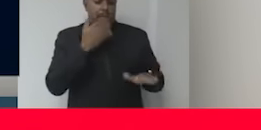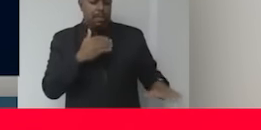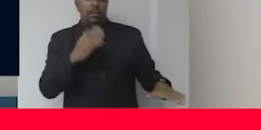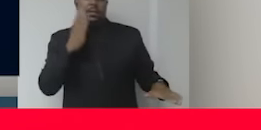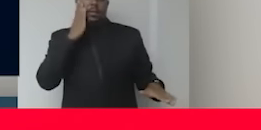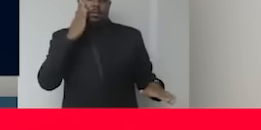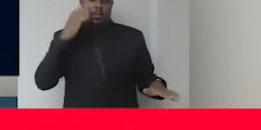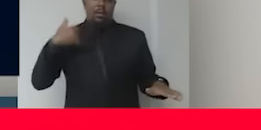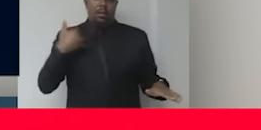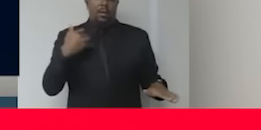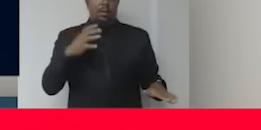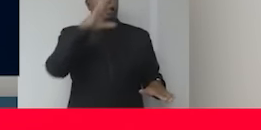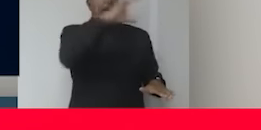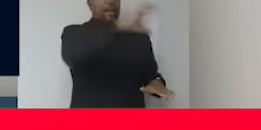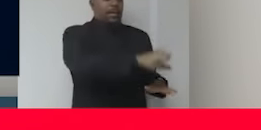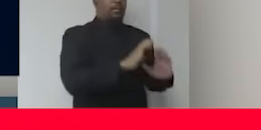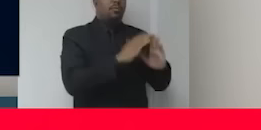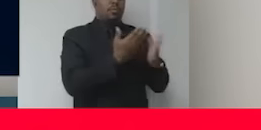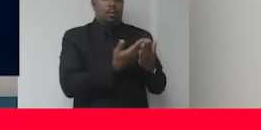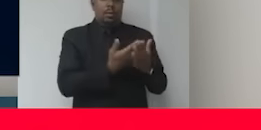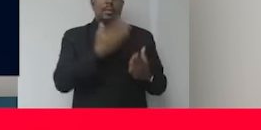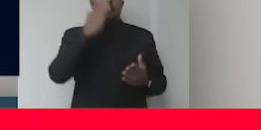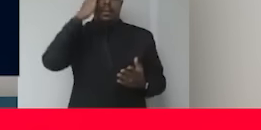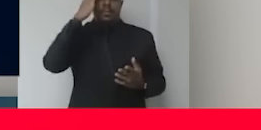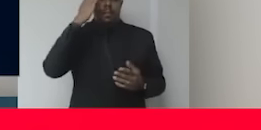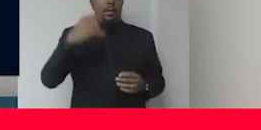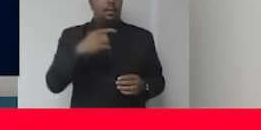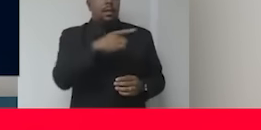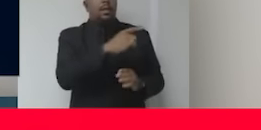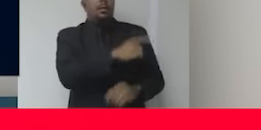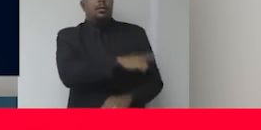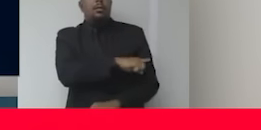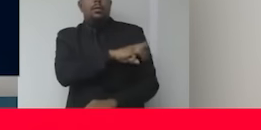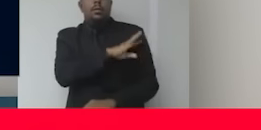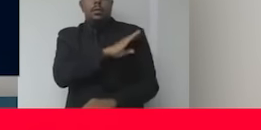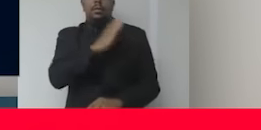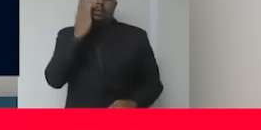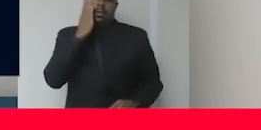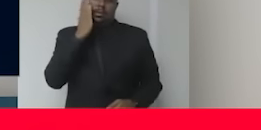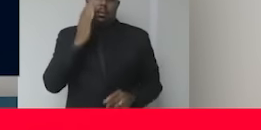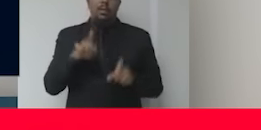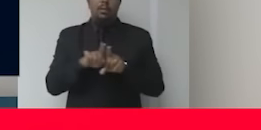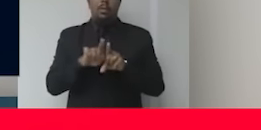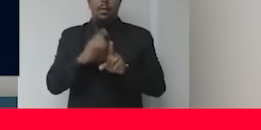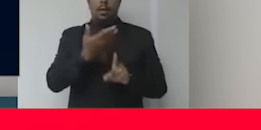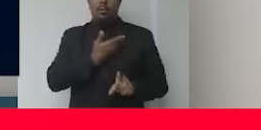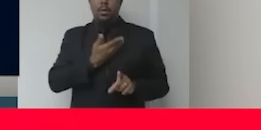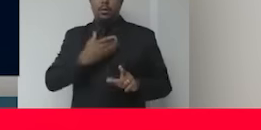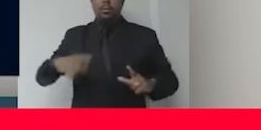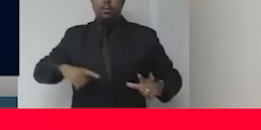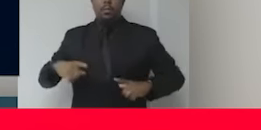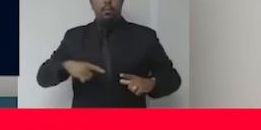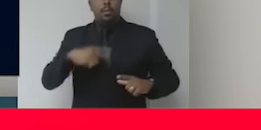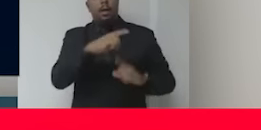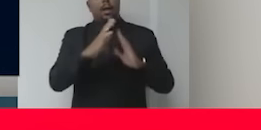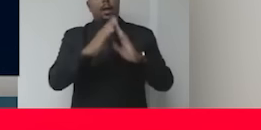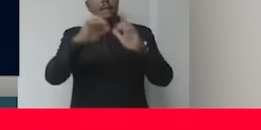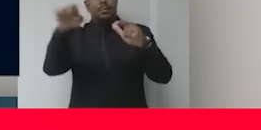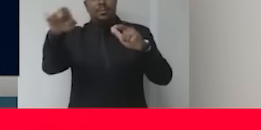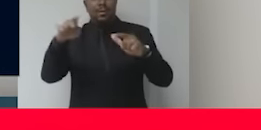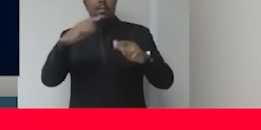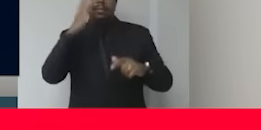então sabia a série que ela frequentava, mas porque era amigo de um primo na casa na qual ela residia. O Tribunal